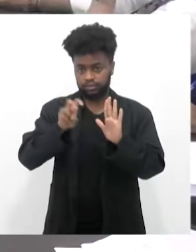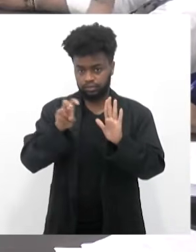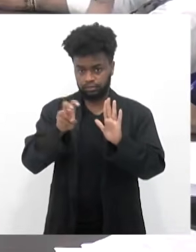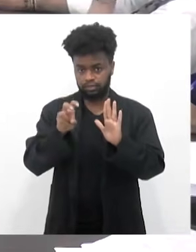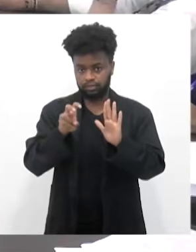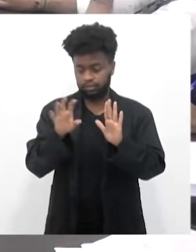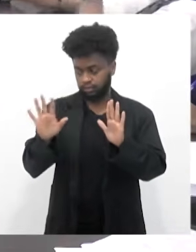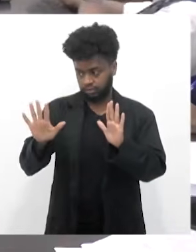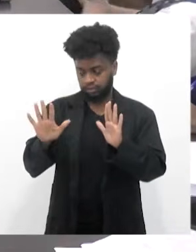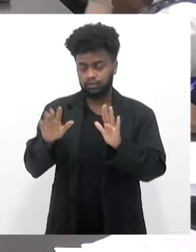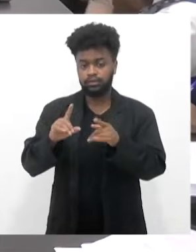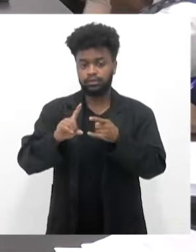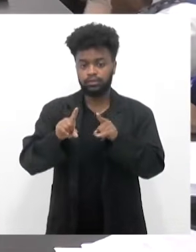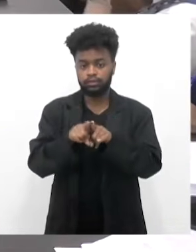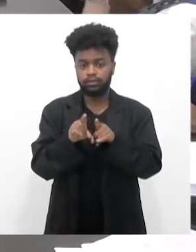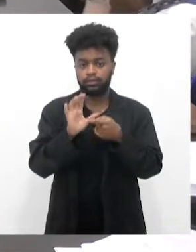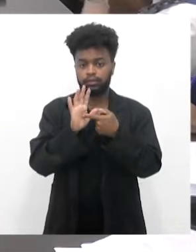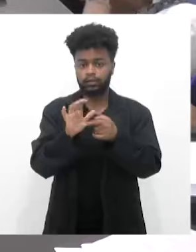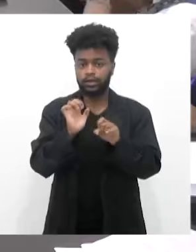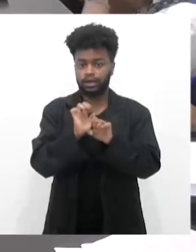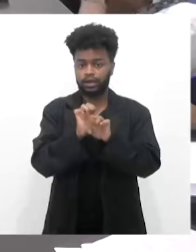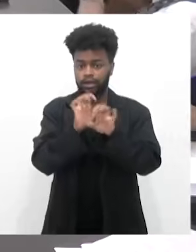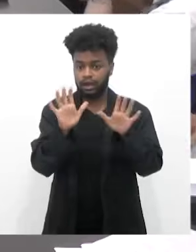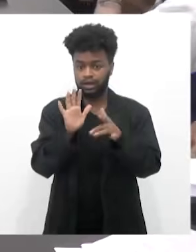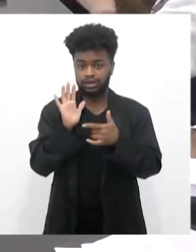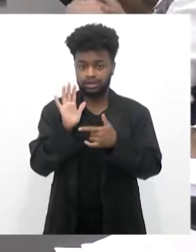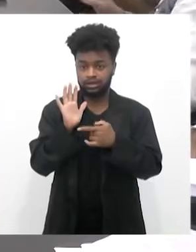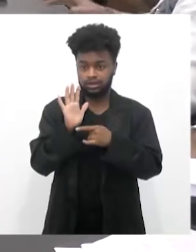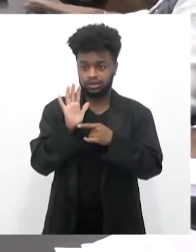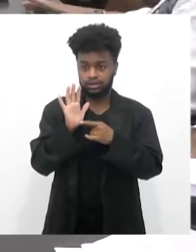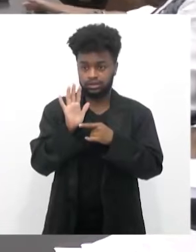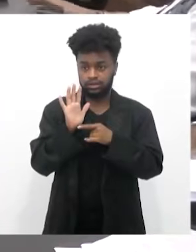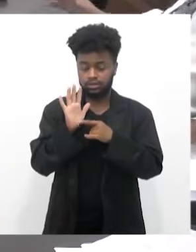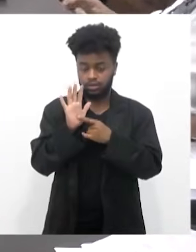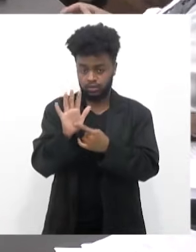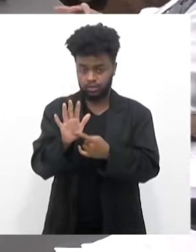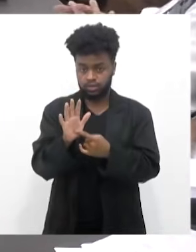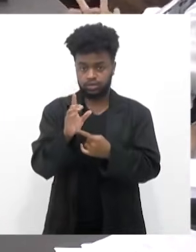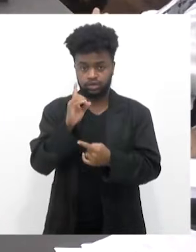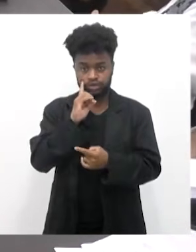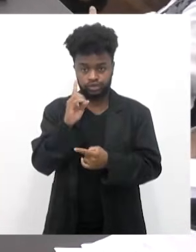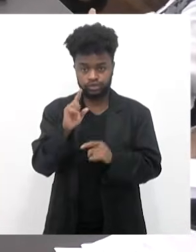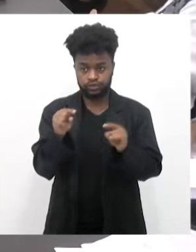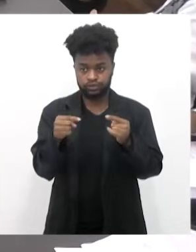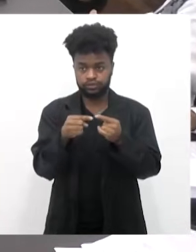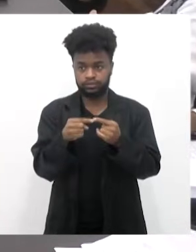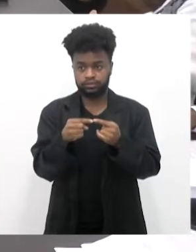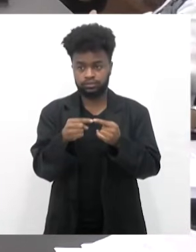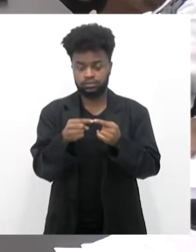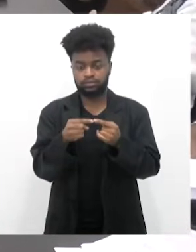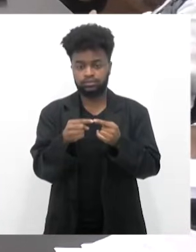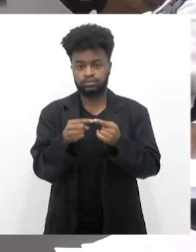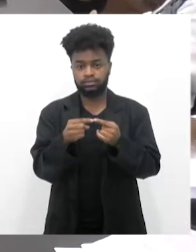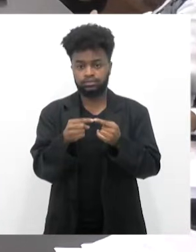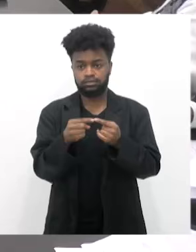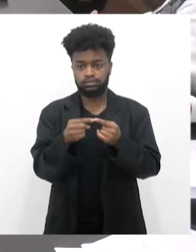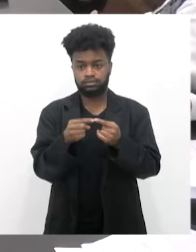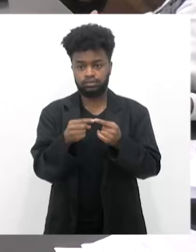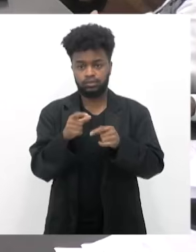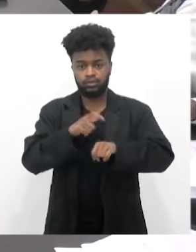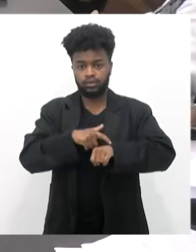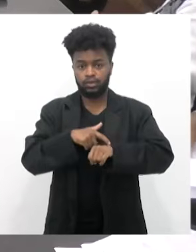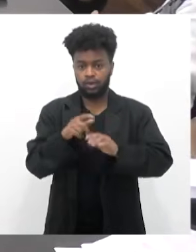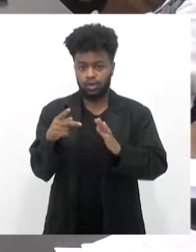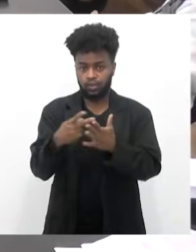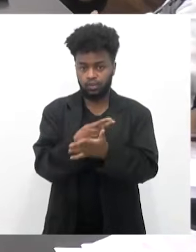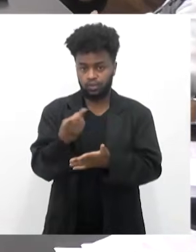segundo. Deixando claro que a data para todos que nos ouvem aqui, é a data da ocorrência da